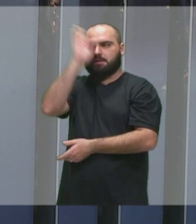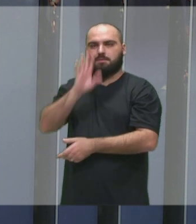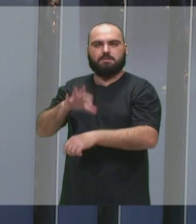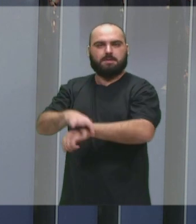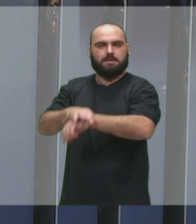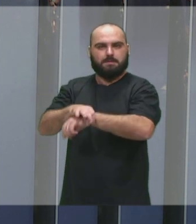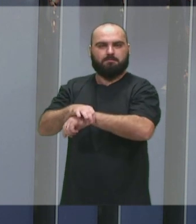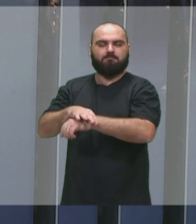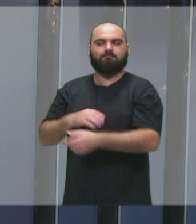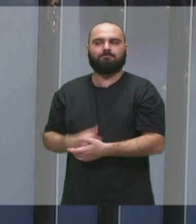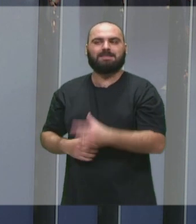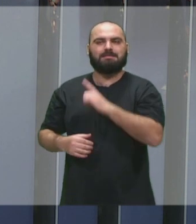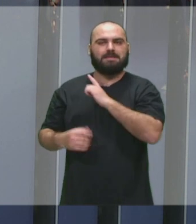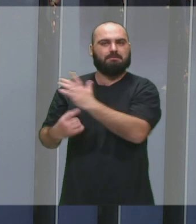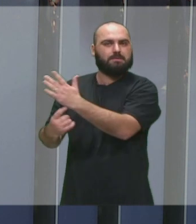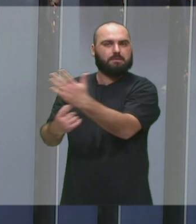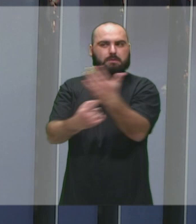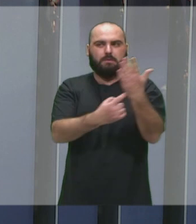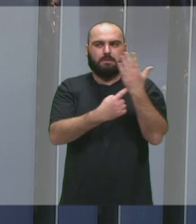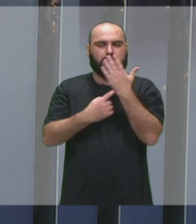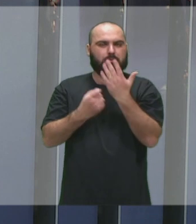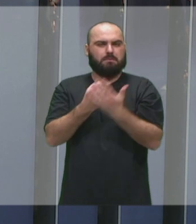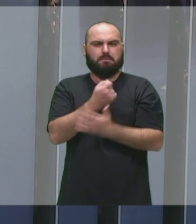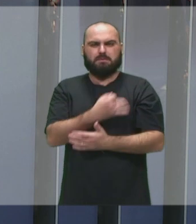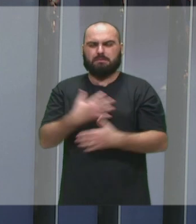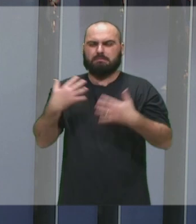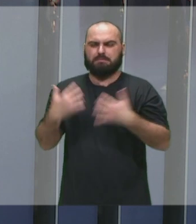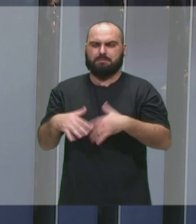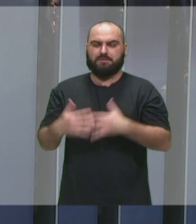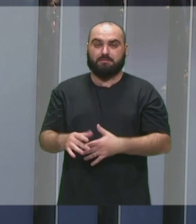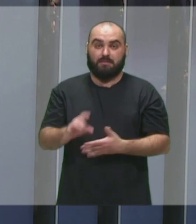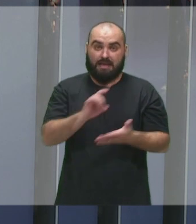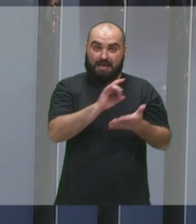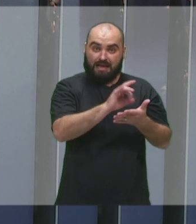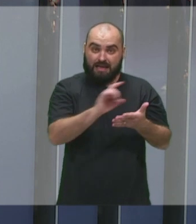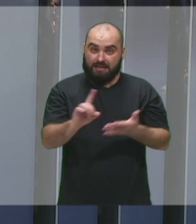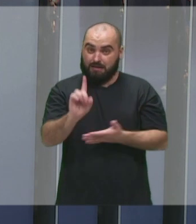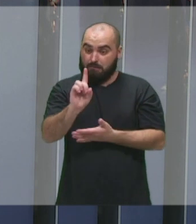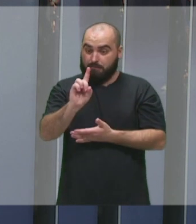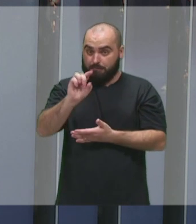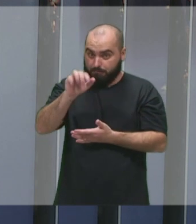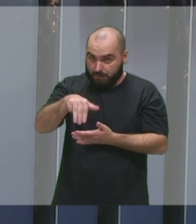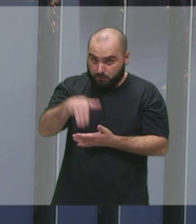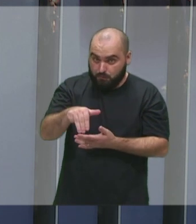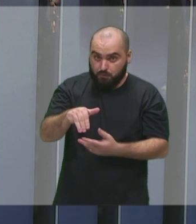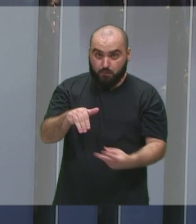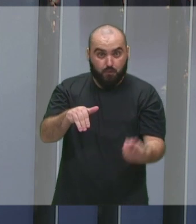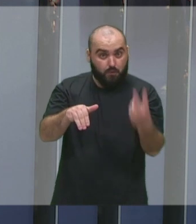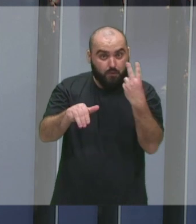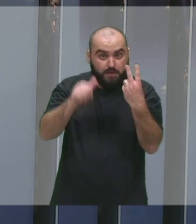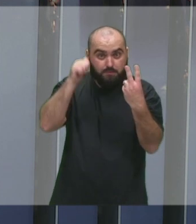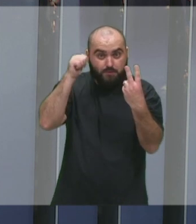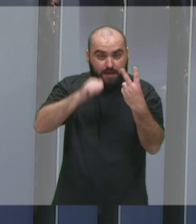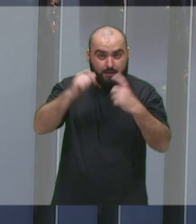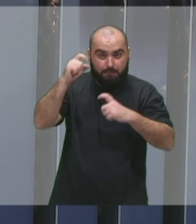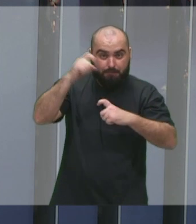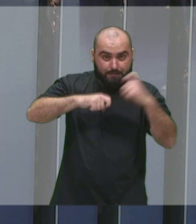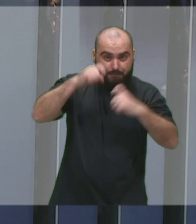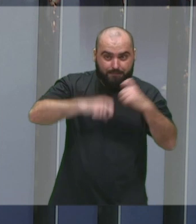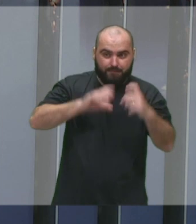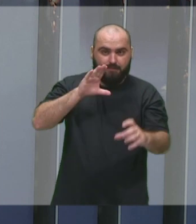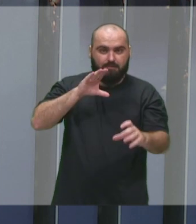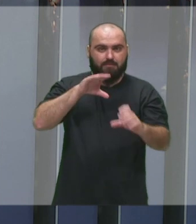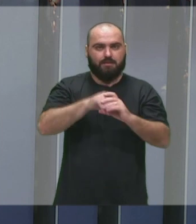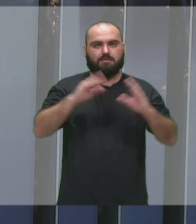números alarmantes. A cada minuto, 2 mulheres são estupradas no Brasil. A maioria em suas próprias